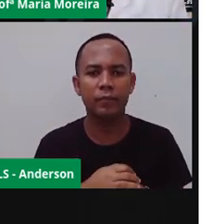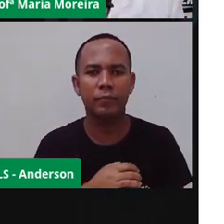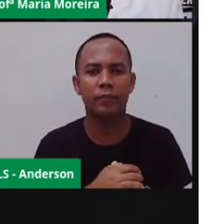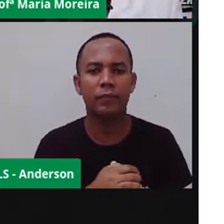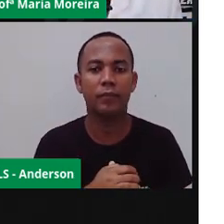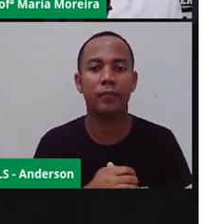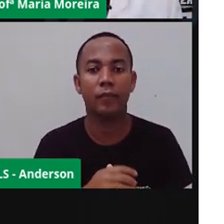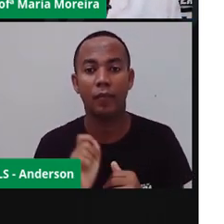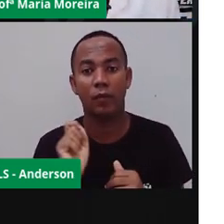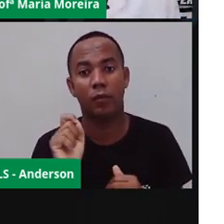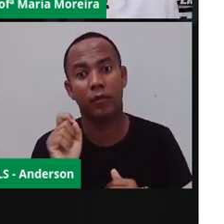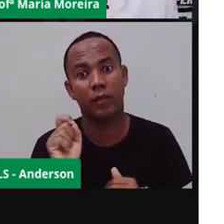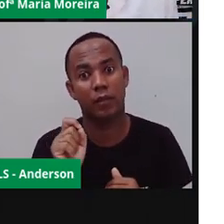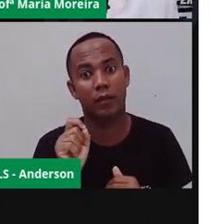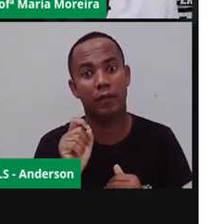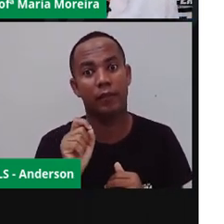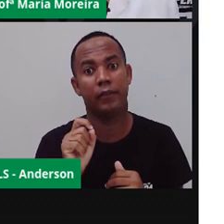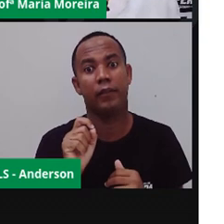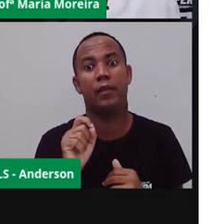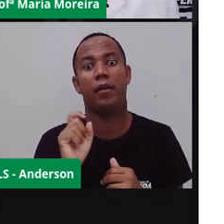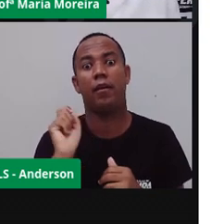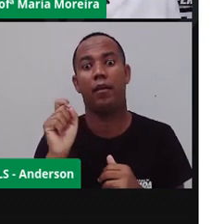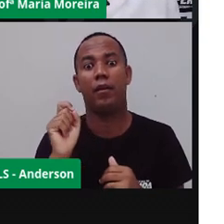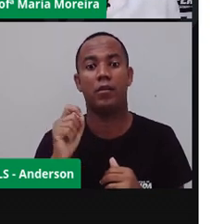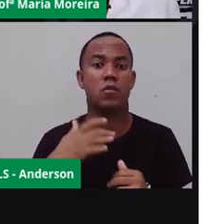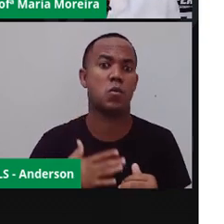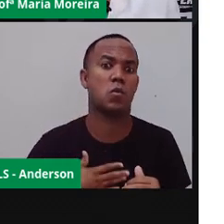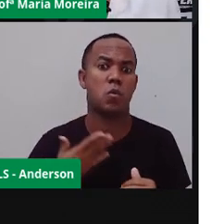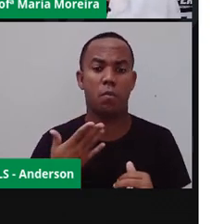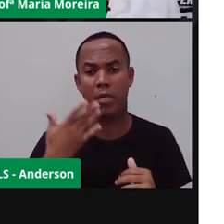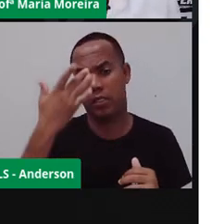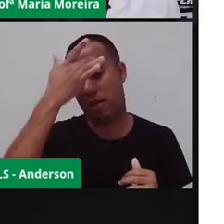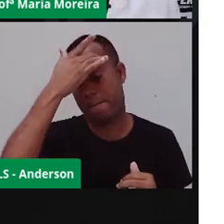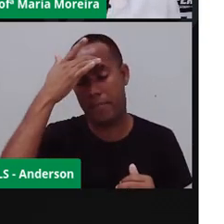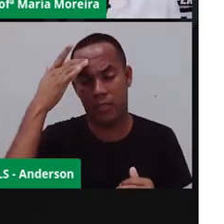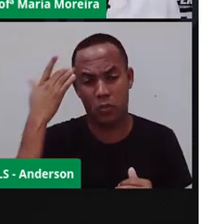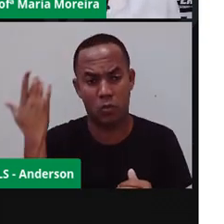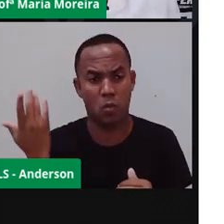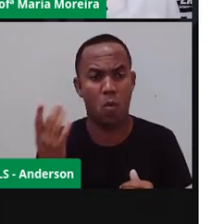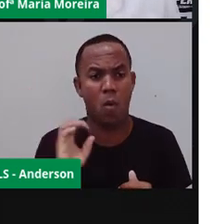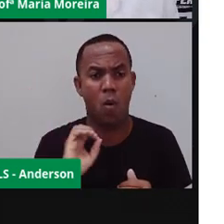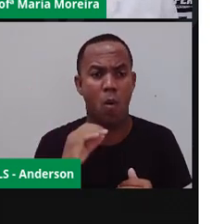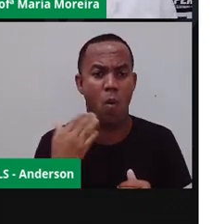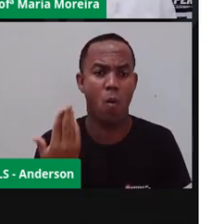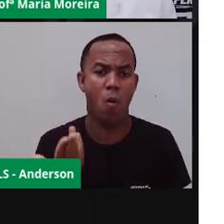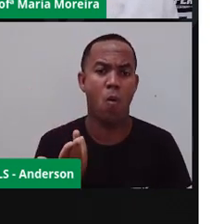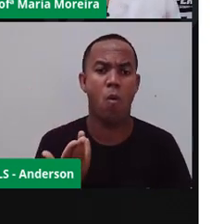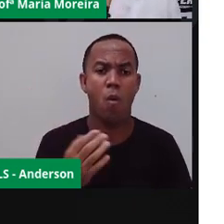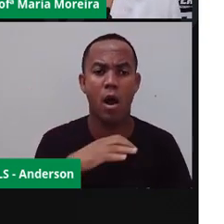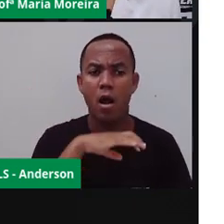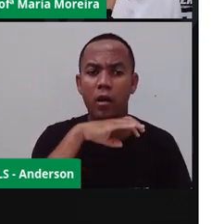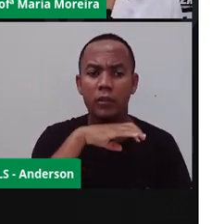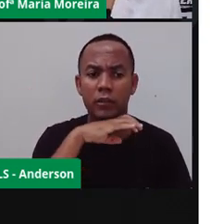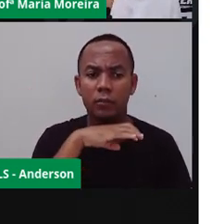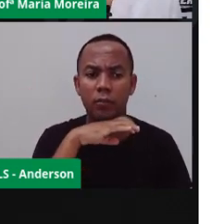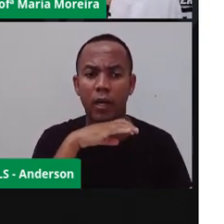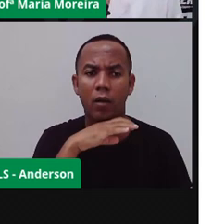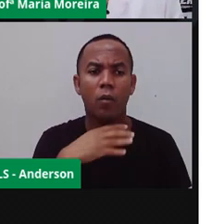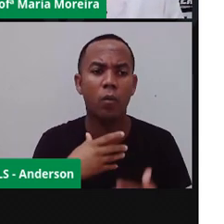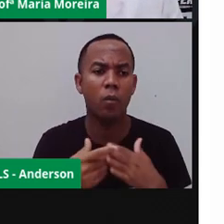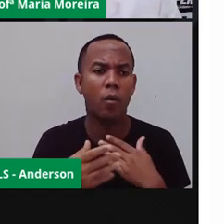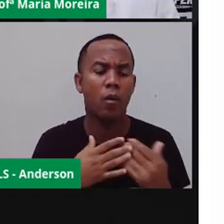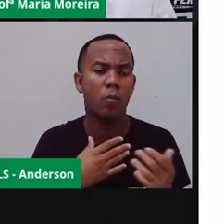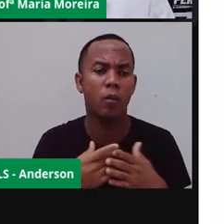exagero, né, acontece com uma pessoa, um modo, né, um animal, uma situação,